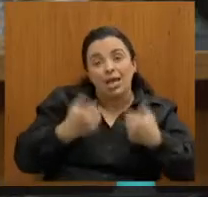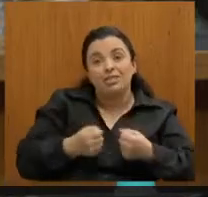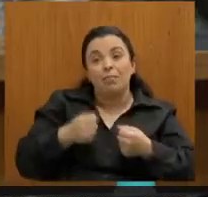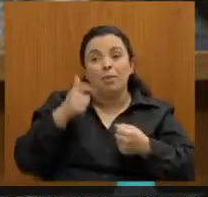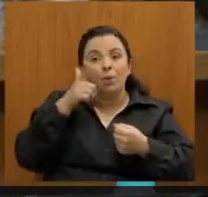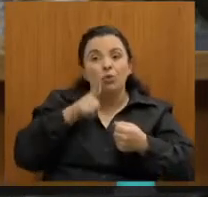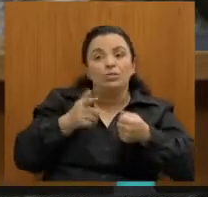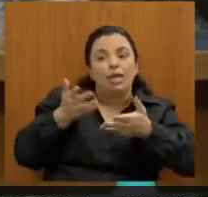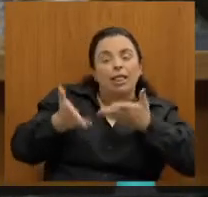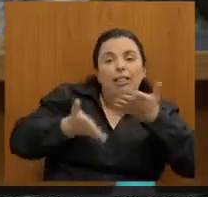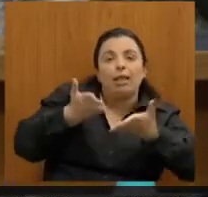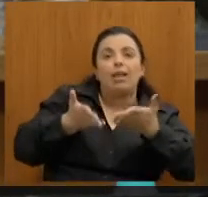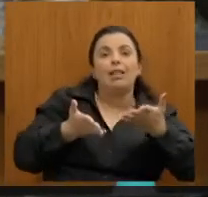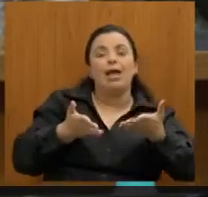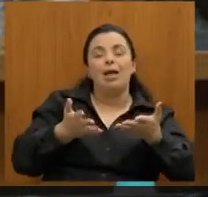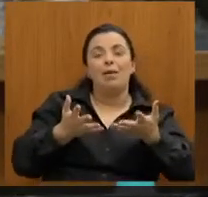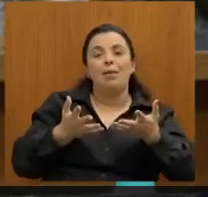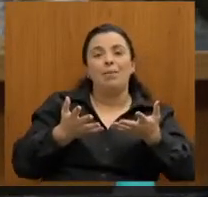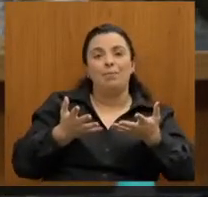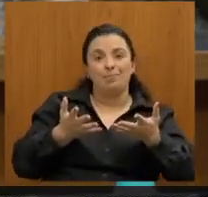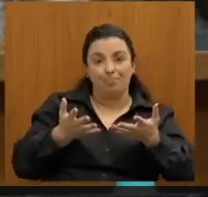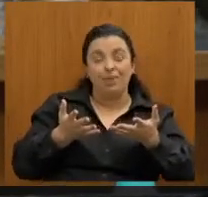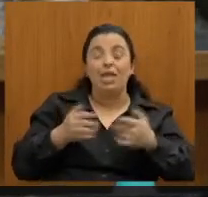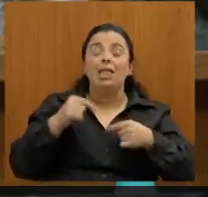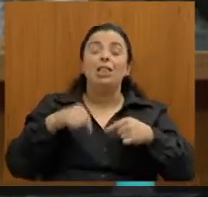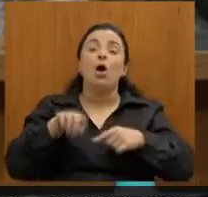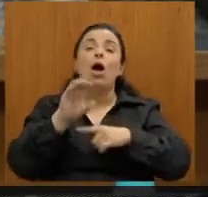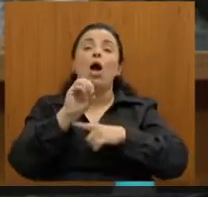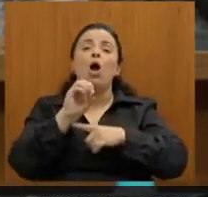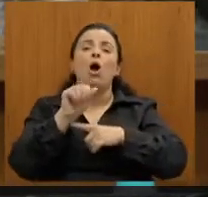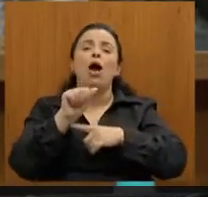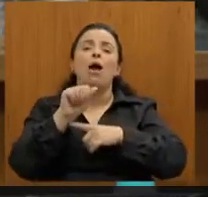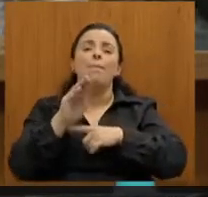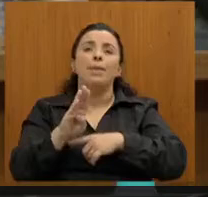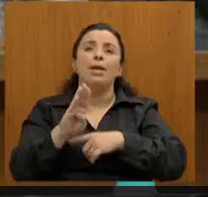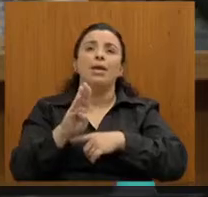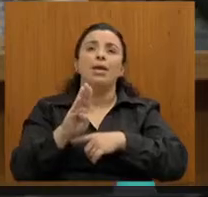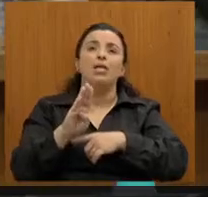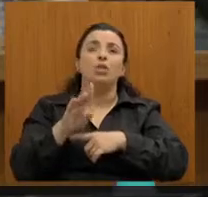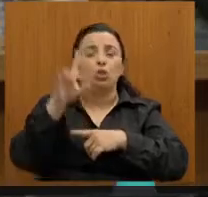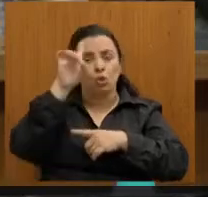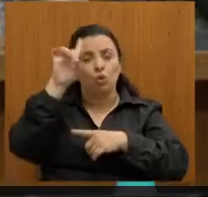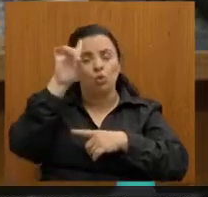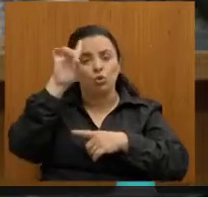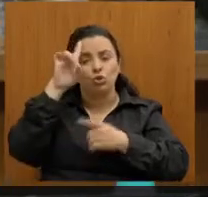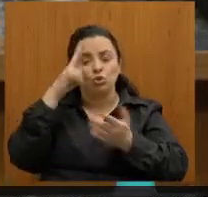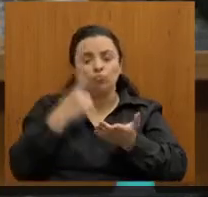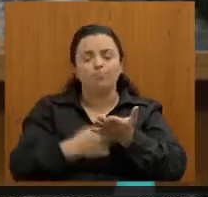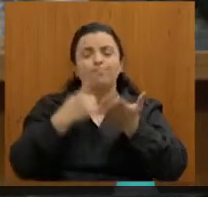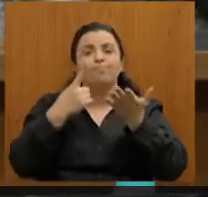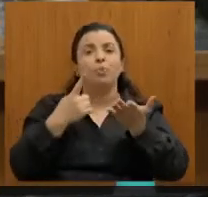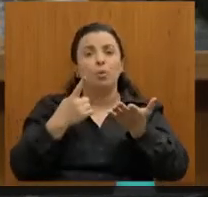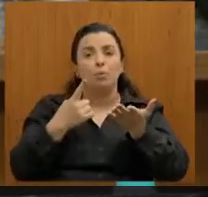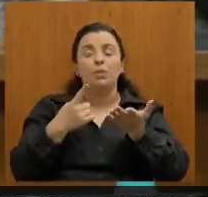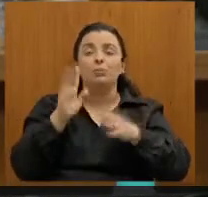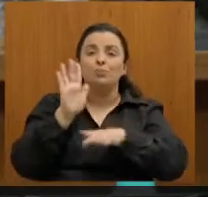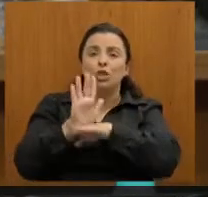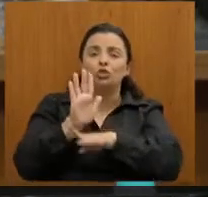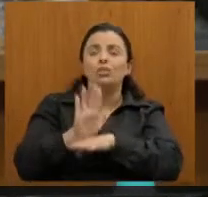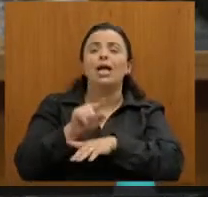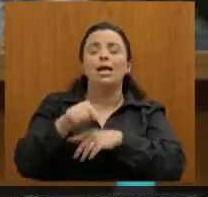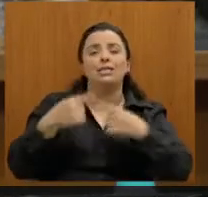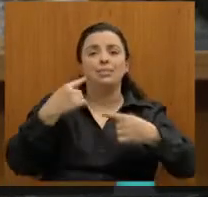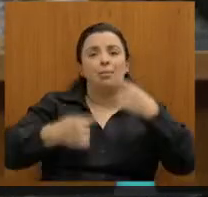OAB neste sentido vem se comprometendo a cada dia na contribuição deste debate no